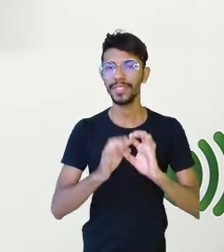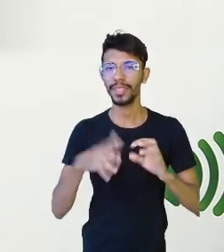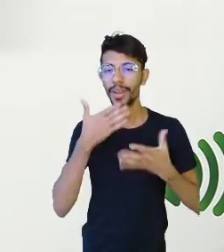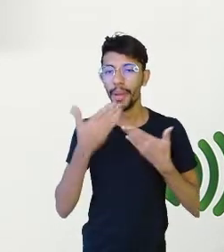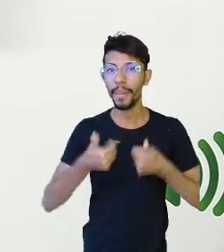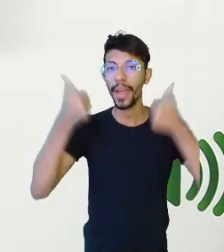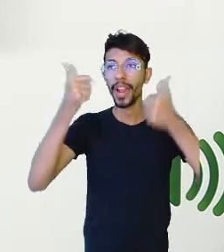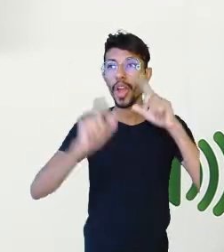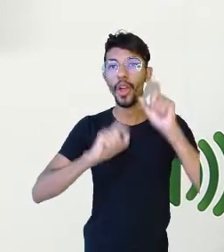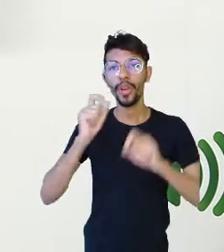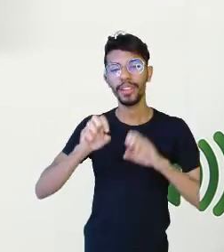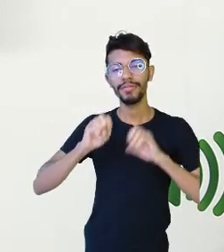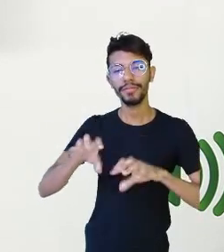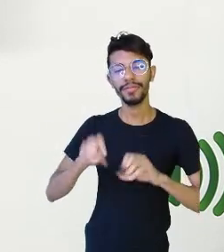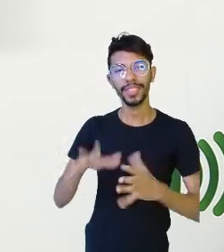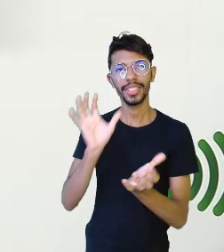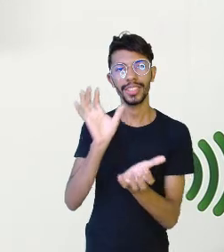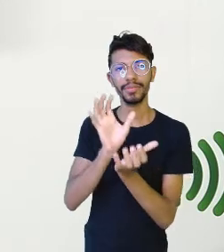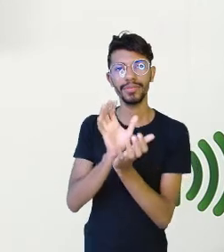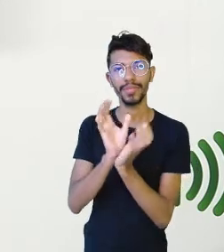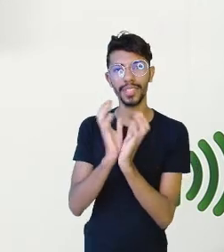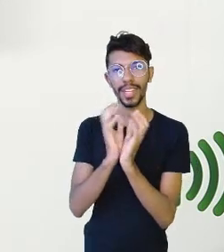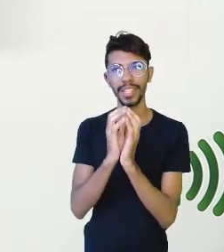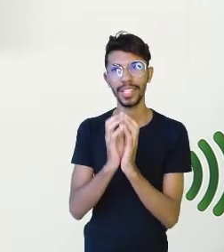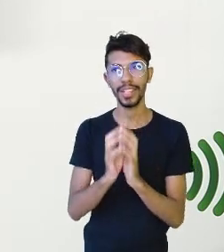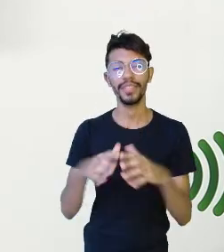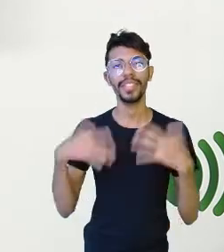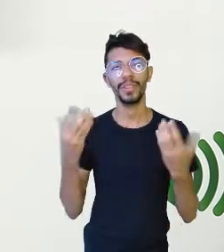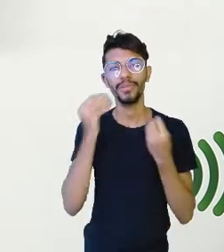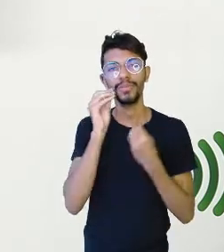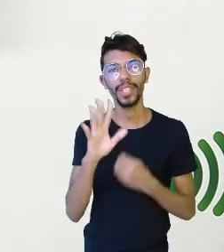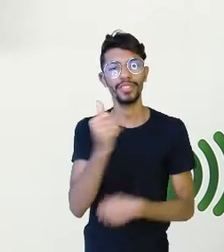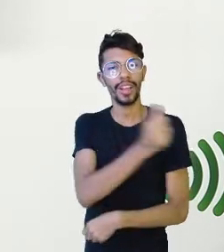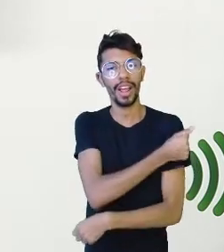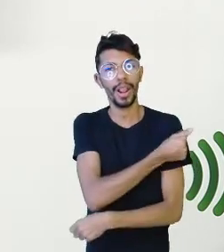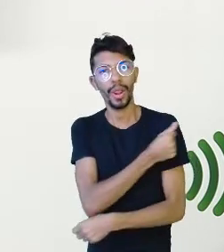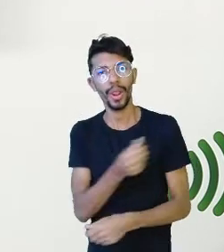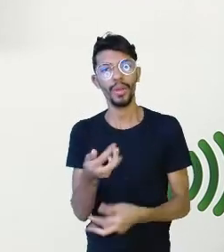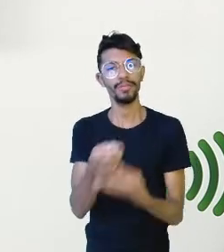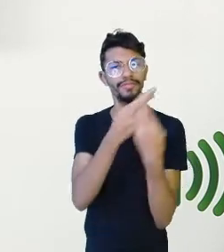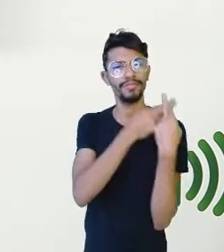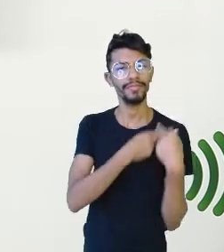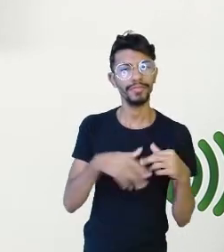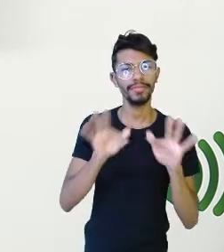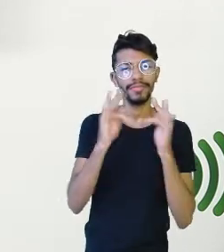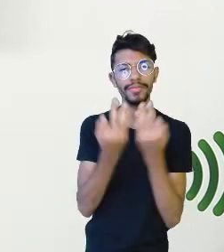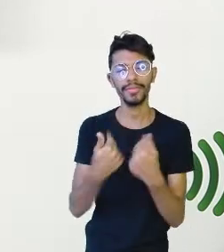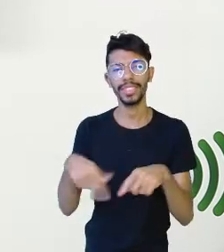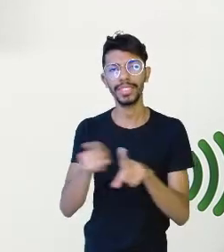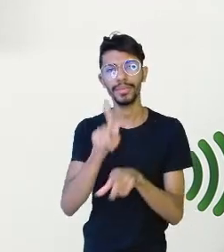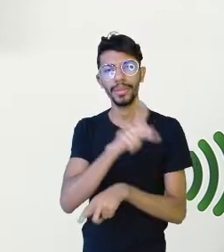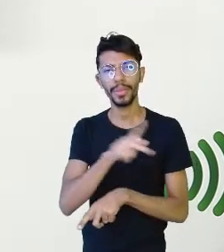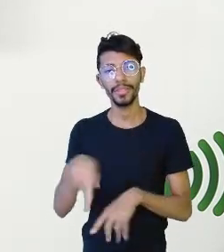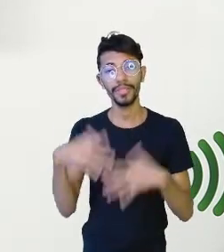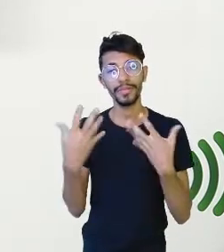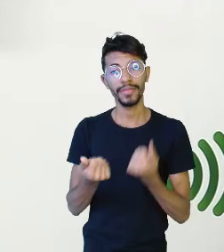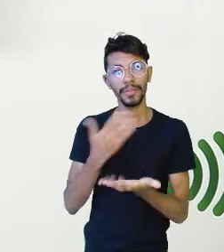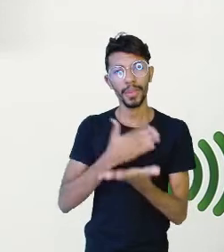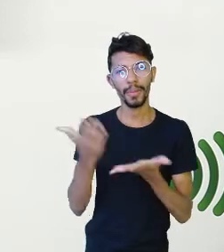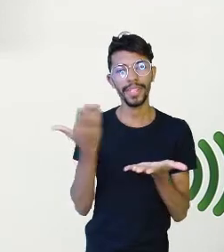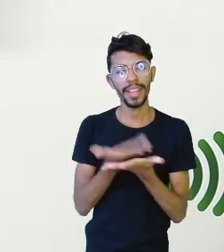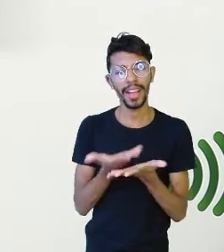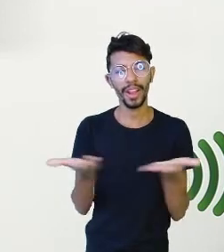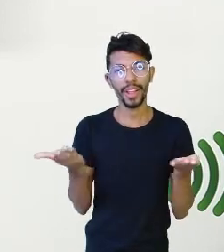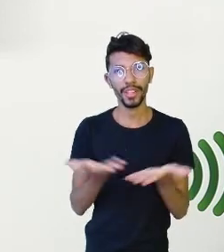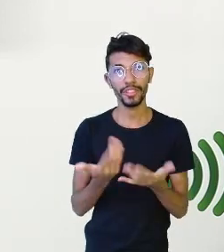para alunos, responsáveis, professores, e vamos começar a nossa aula de hoje. Como eu sempre digo a vocês, não esqueçam,